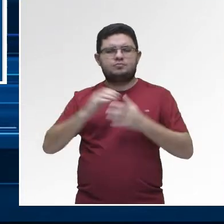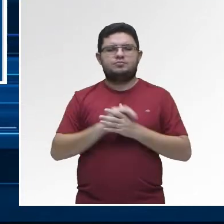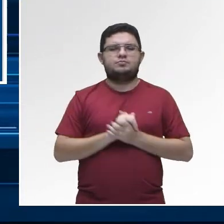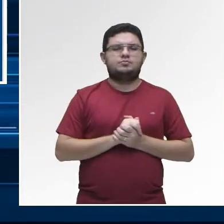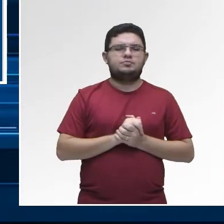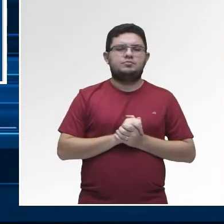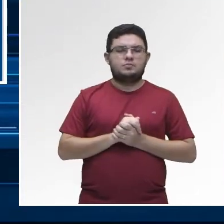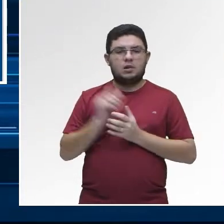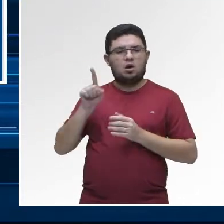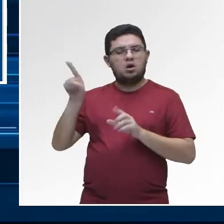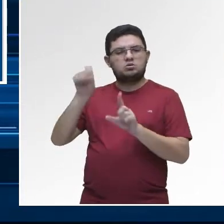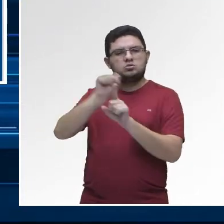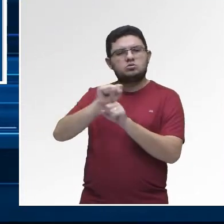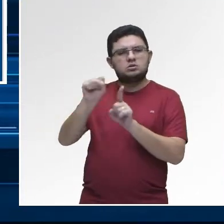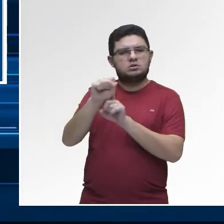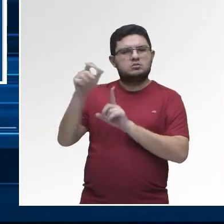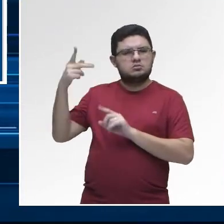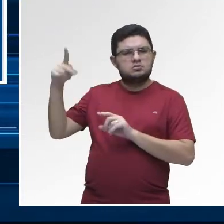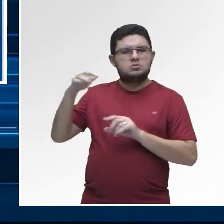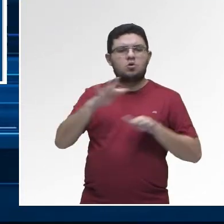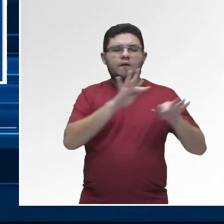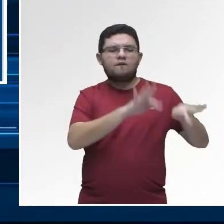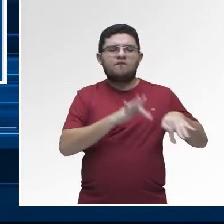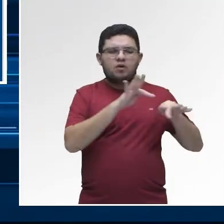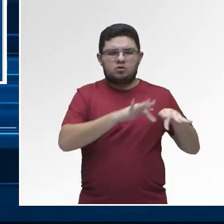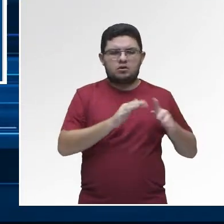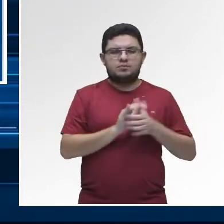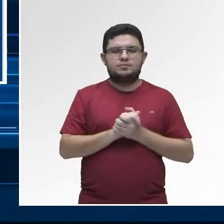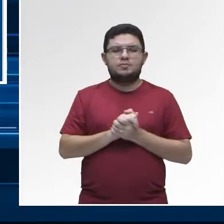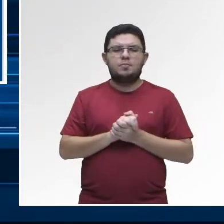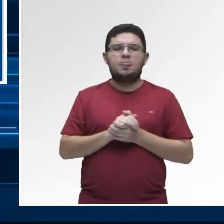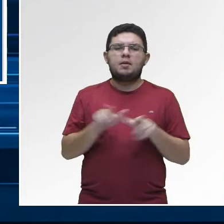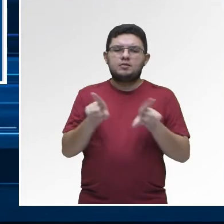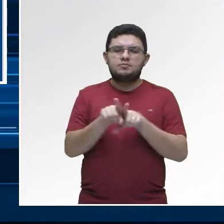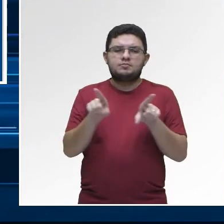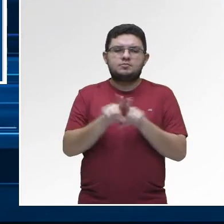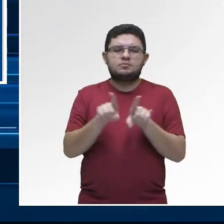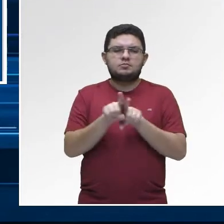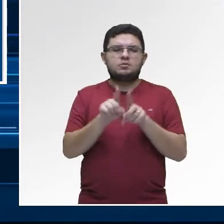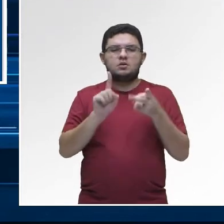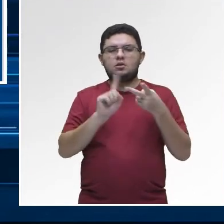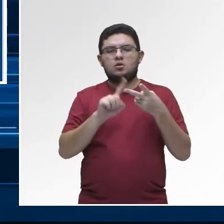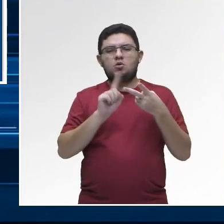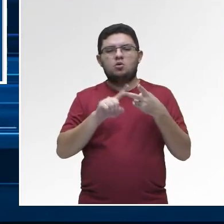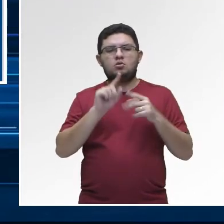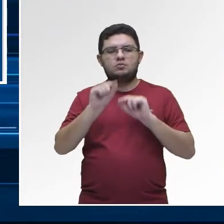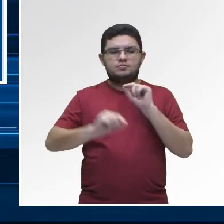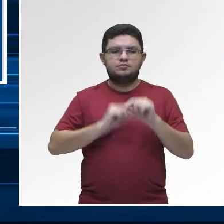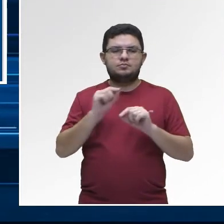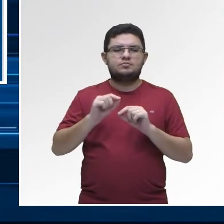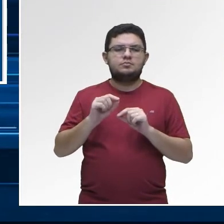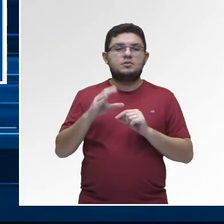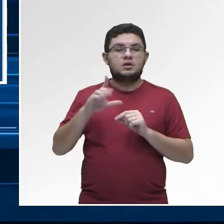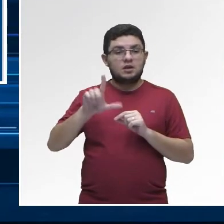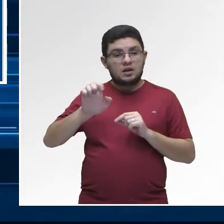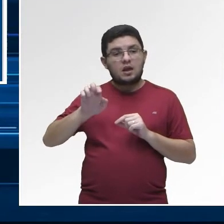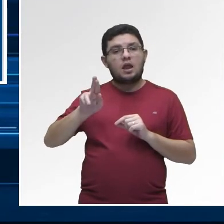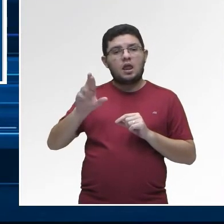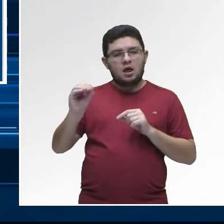momento. O outro segundo estamento da sociedade. Nós temos o clero e nós temos